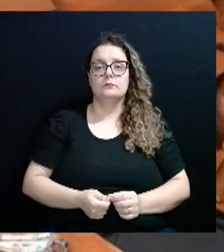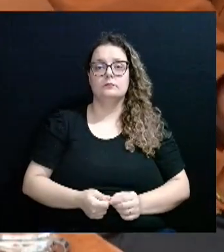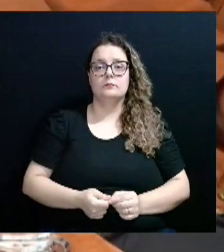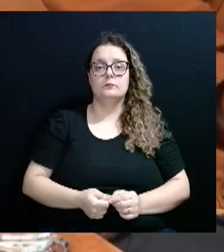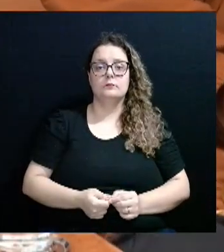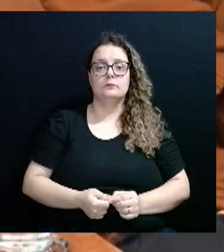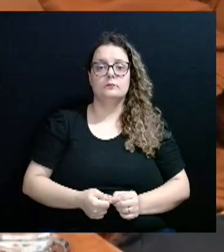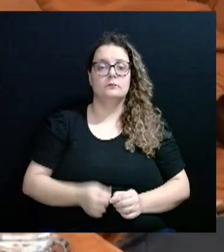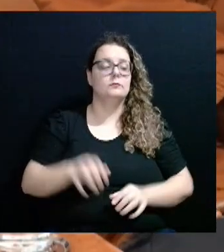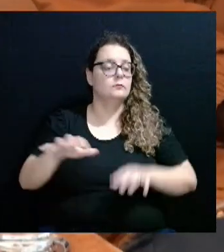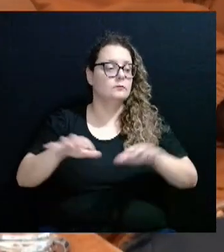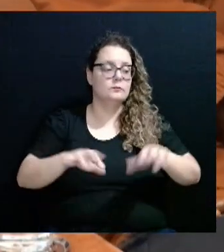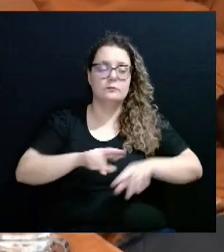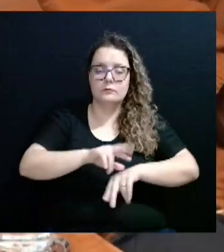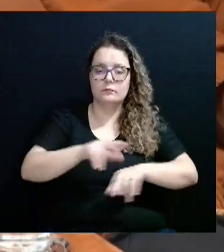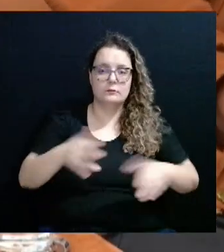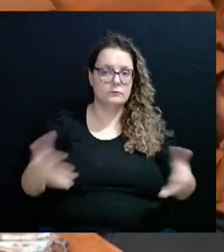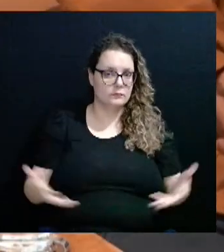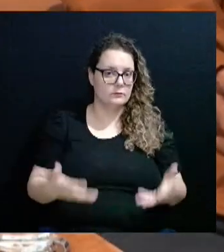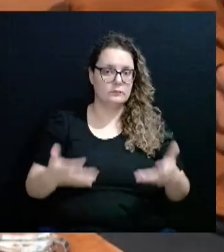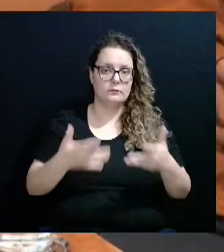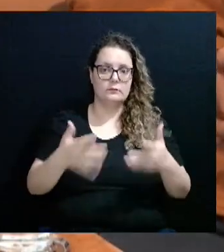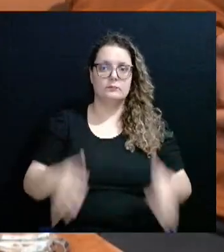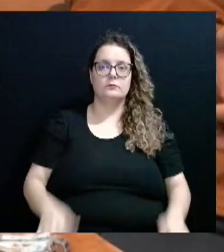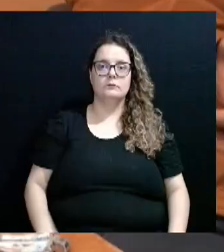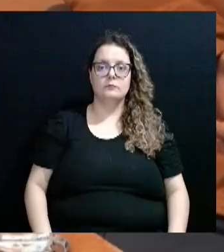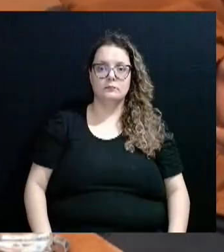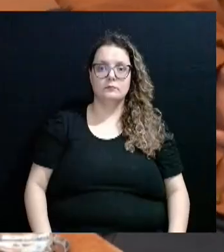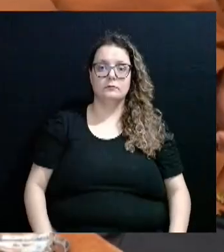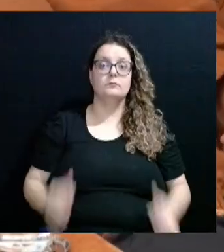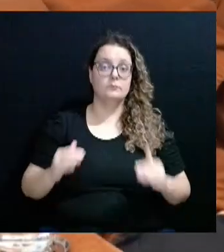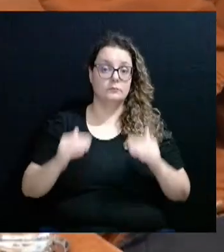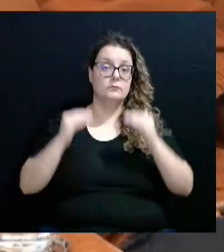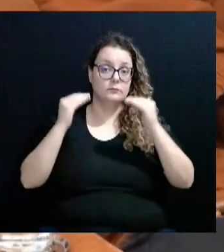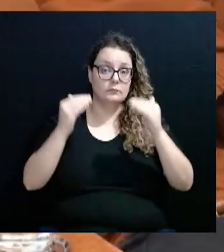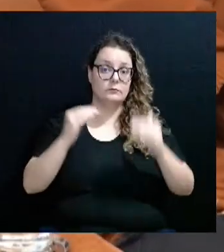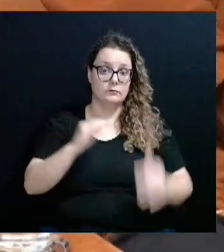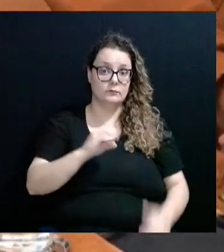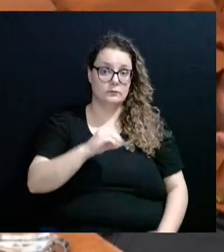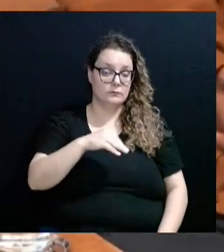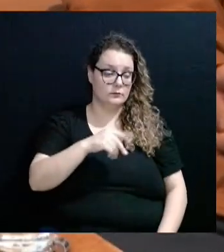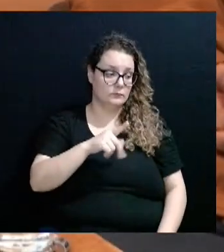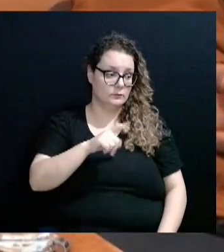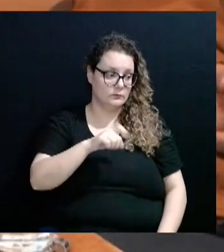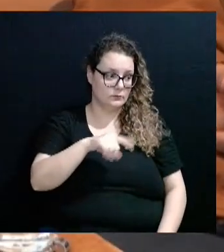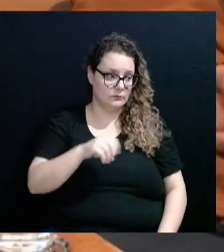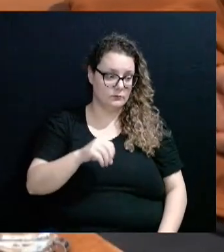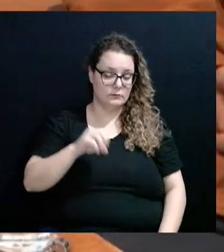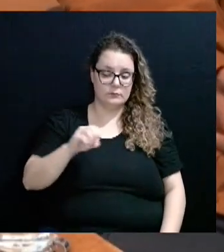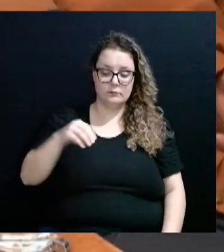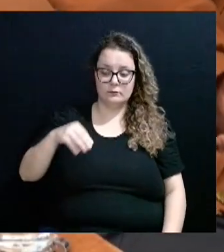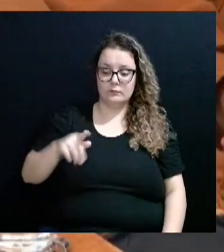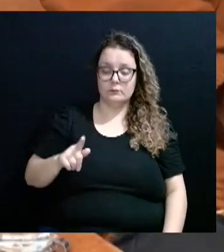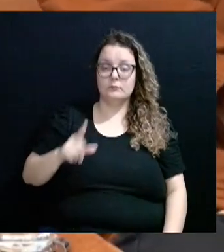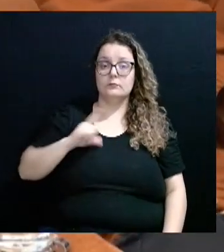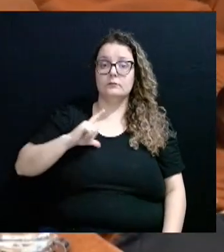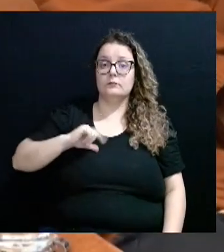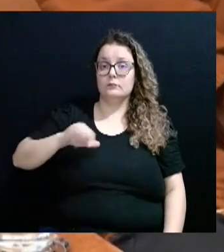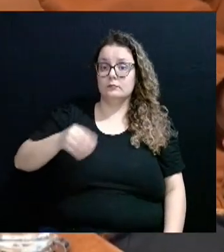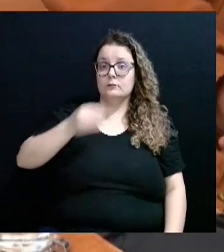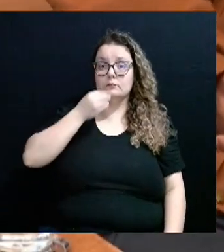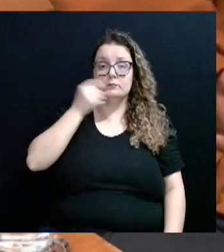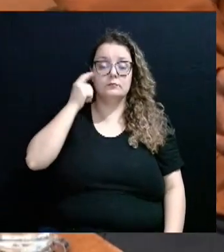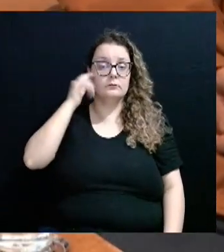já, mas, sobretudo, no Complexo AMG, a gente teve a oportunidade de pensar a